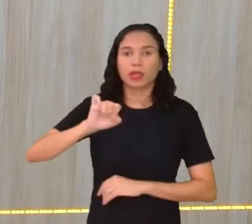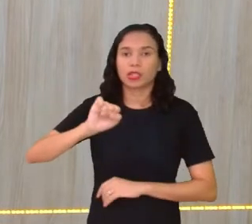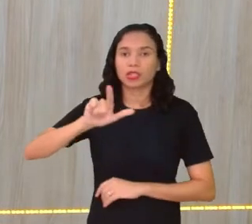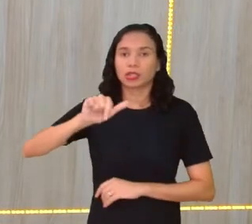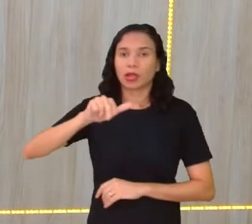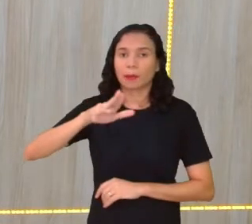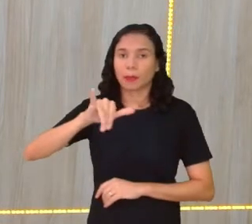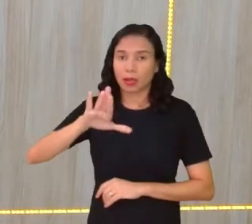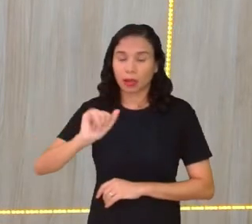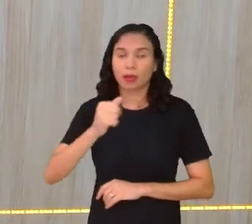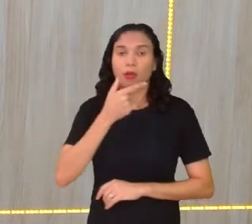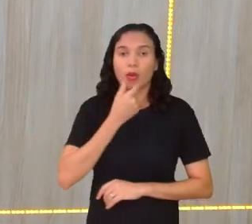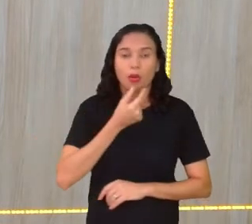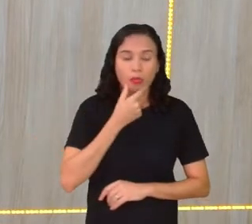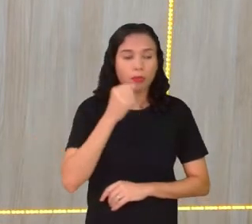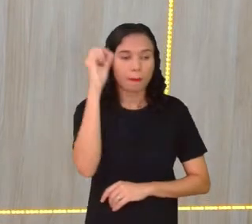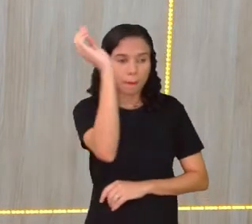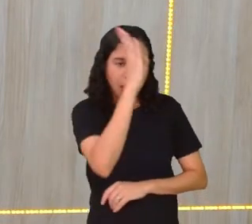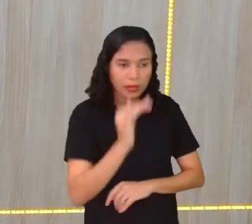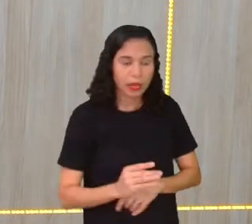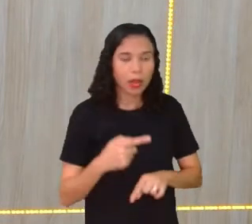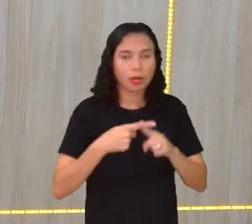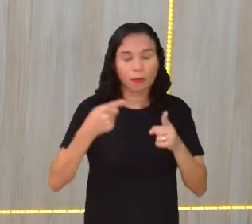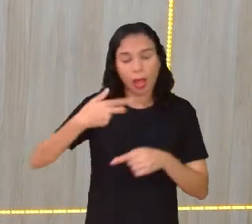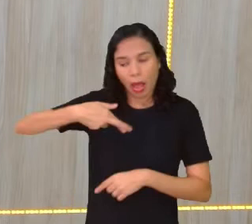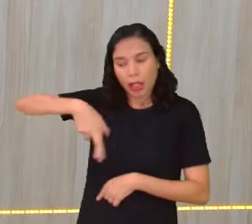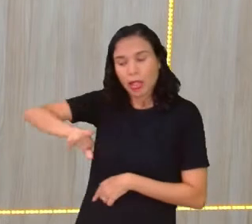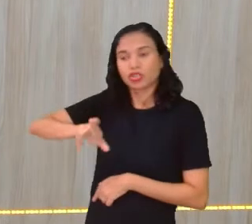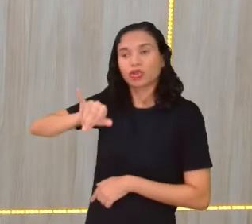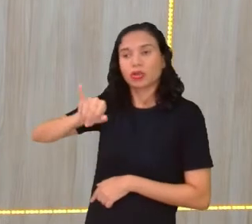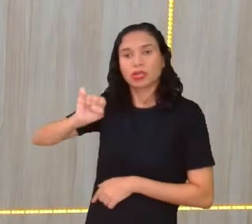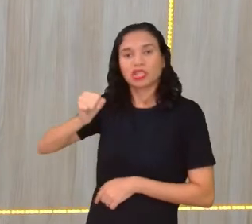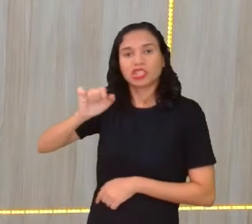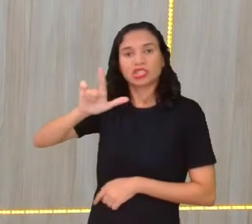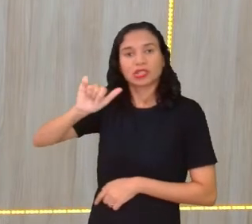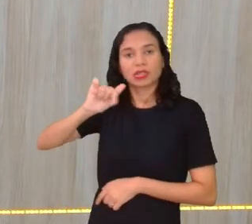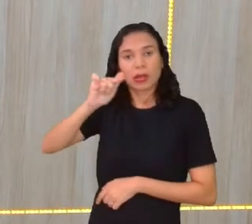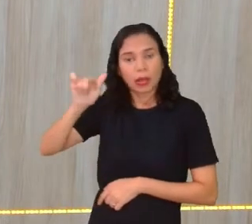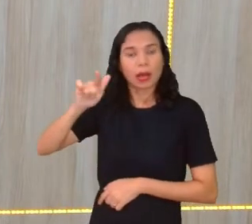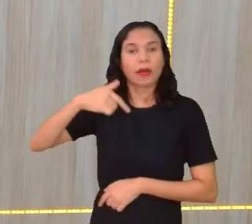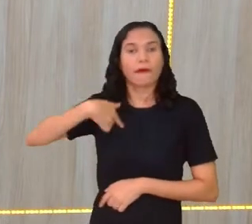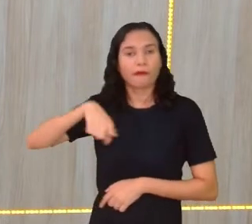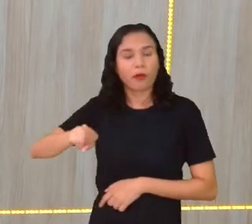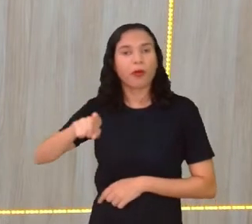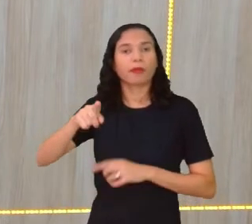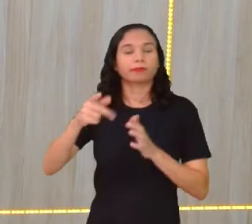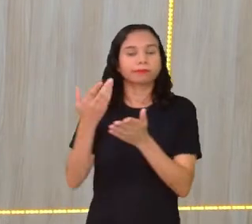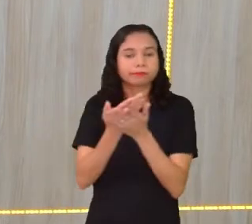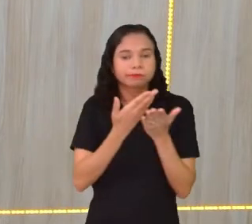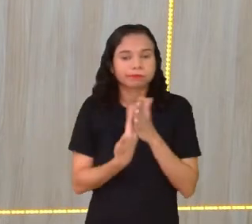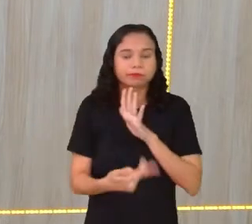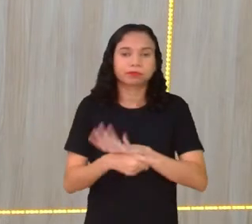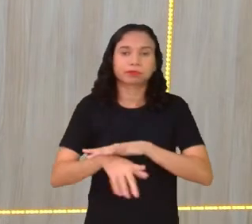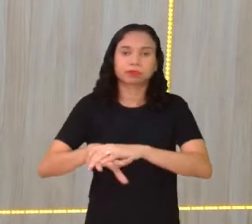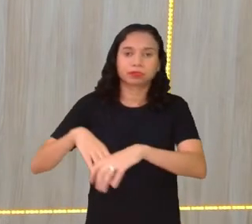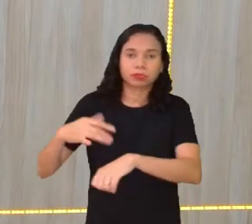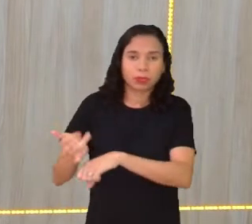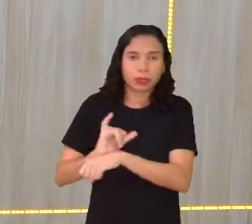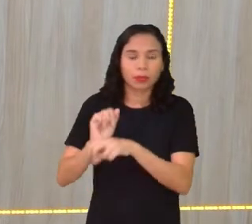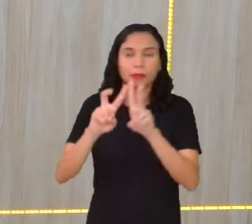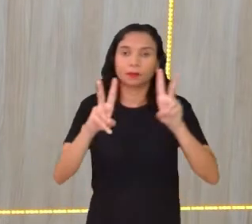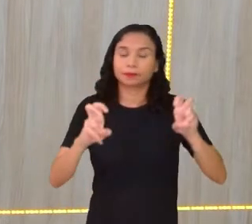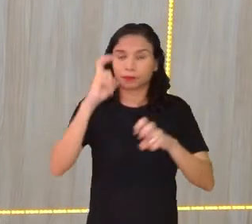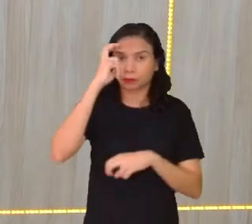é brasileiro, mas se converteu ao islamismo, foi para o Egito, estudou e tem um canal, né, sobre a